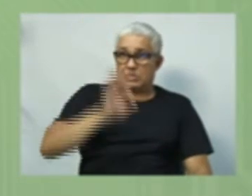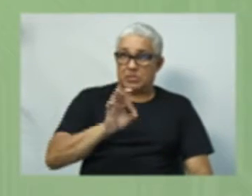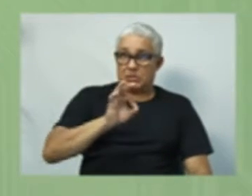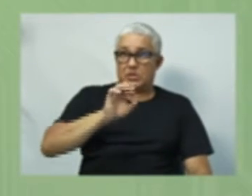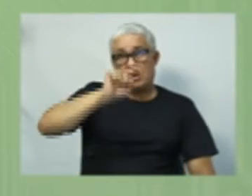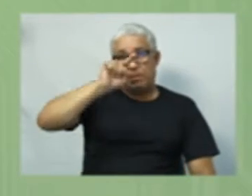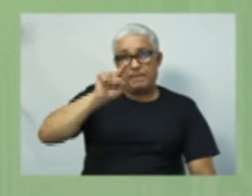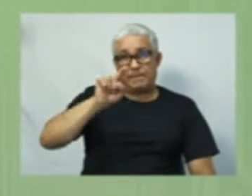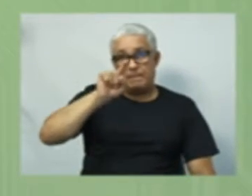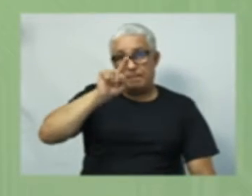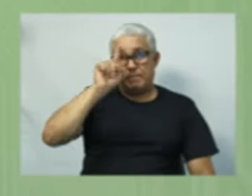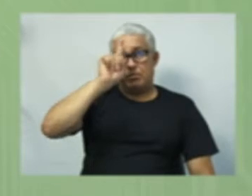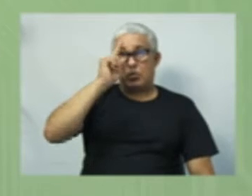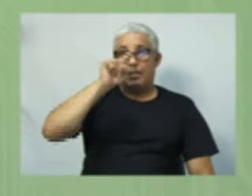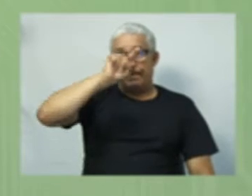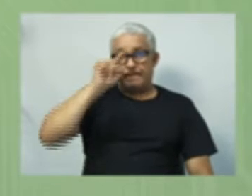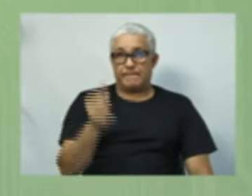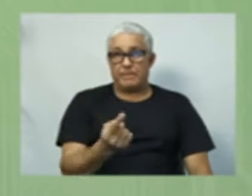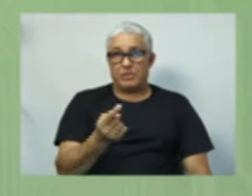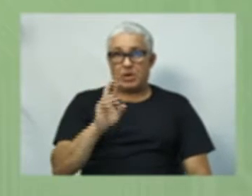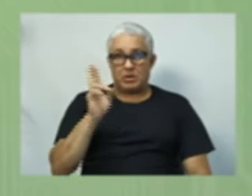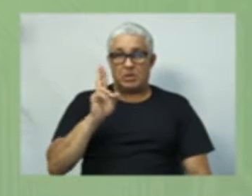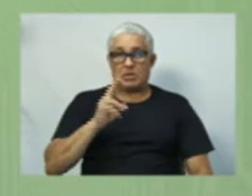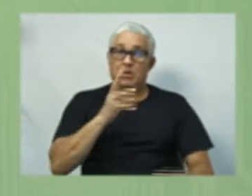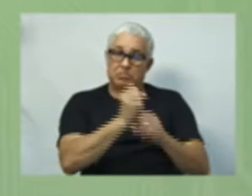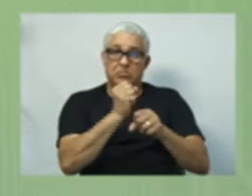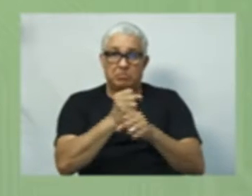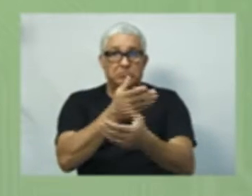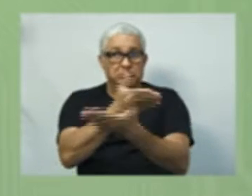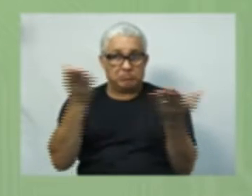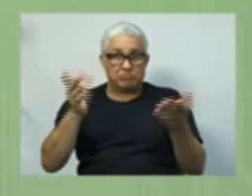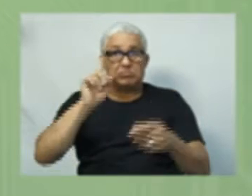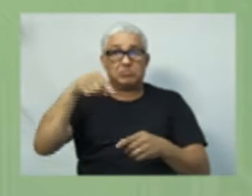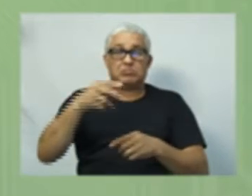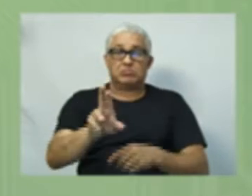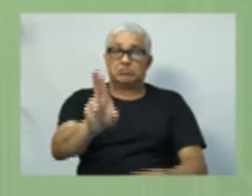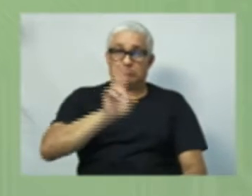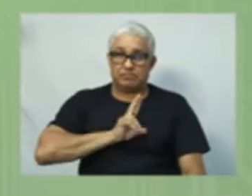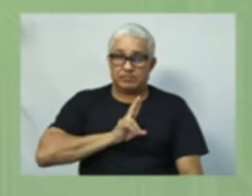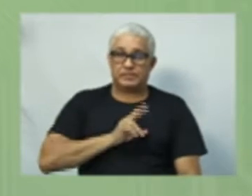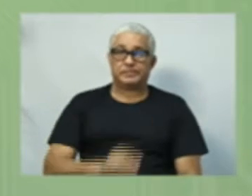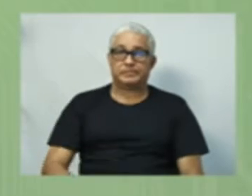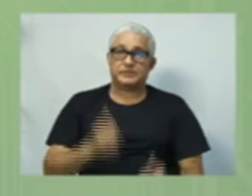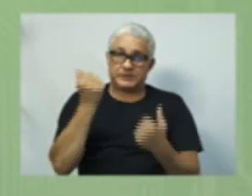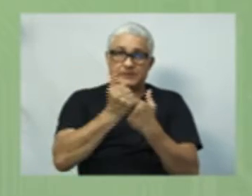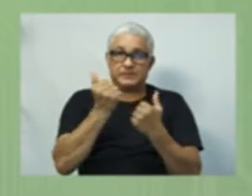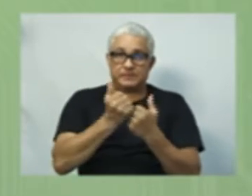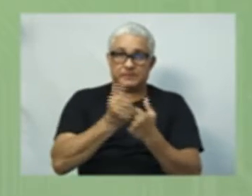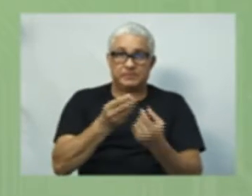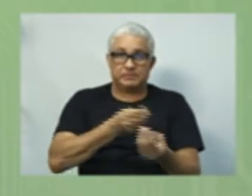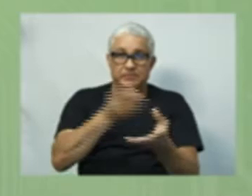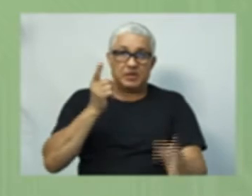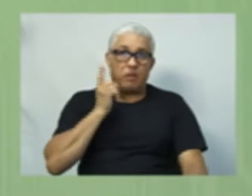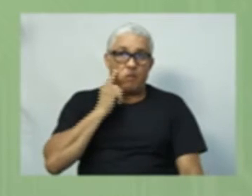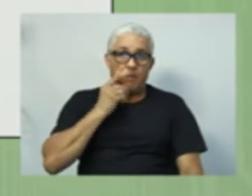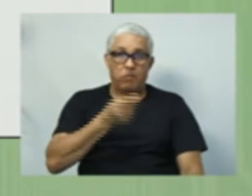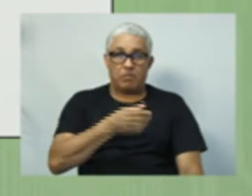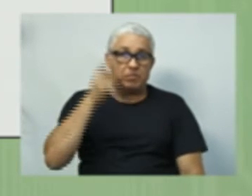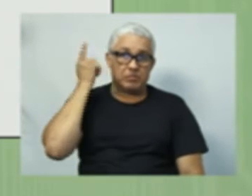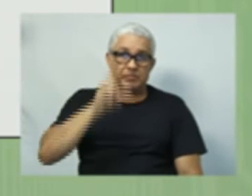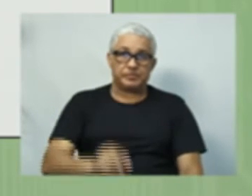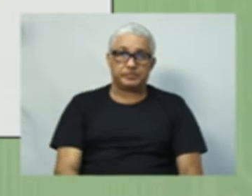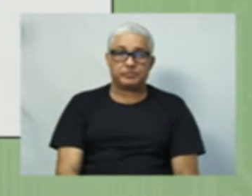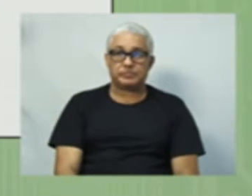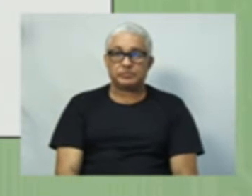eu fiz de cabeça agora e não calculei, tá ok? Vocês calculem aí e mandem a resposta aqui, né, que o tutor vai dar uma balinha para quem acertar.